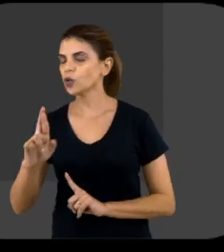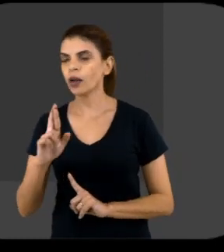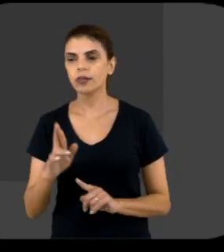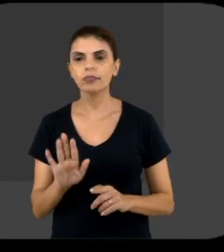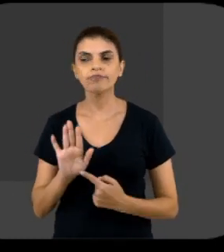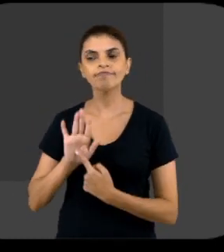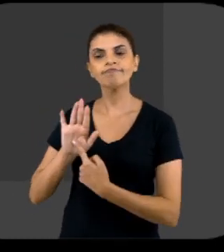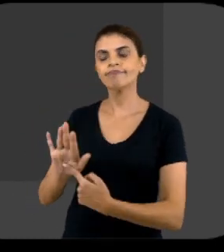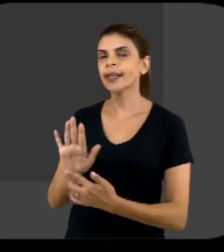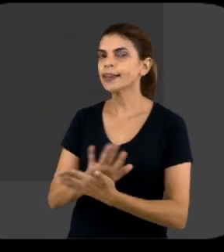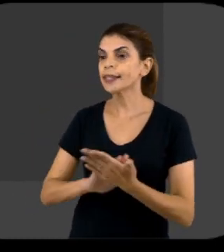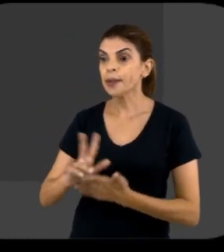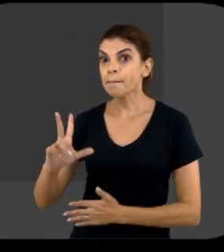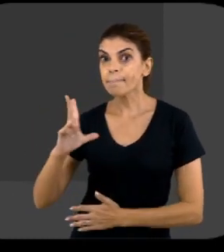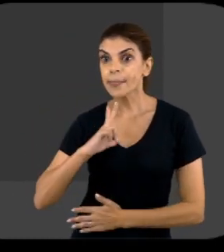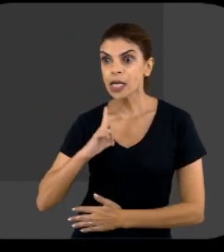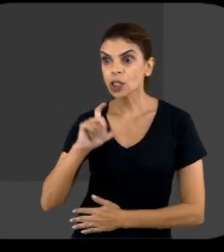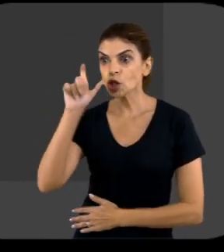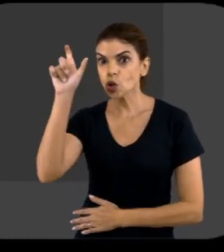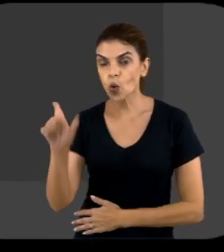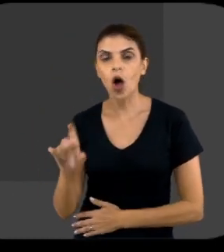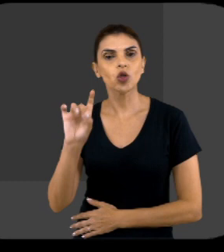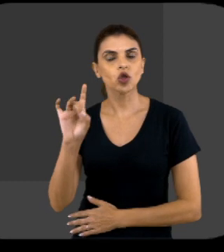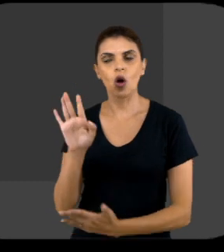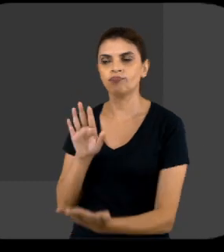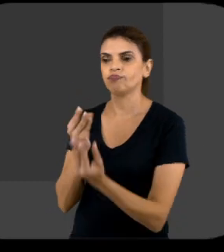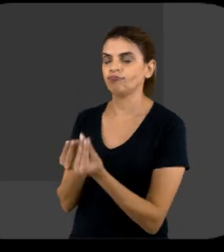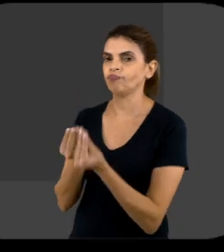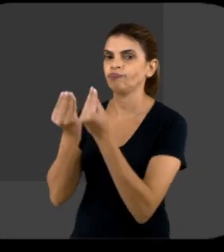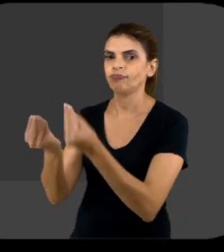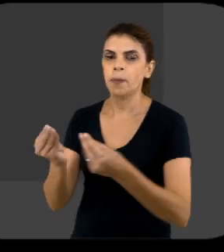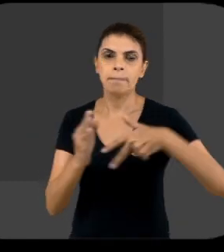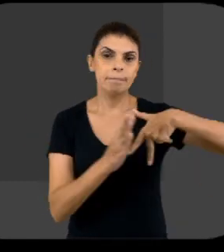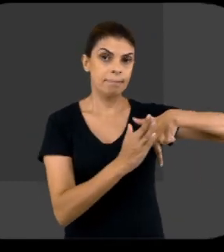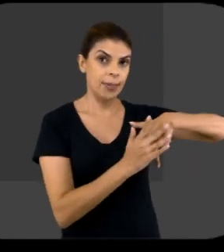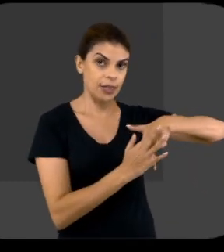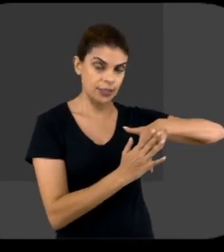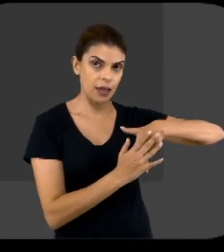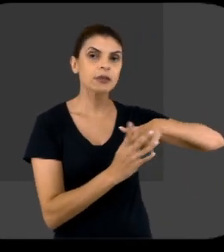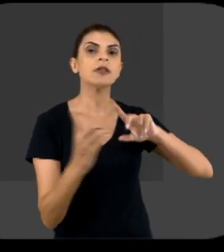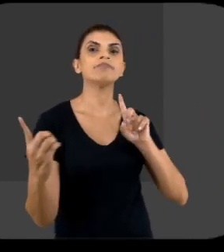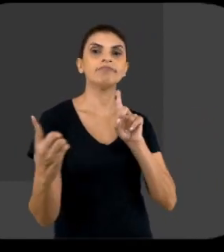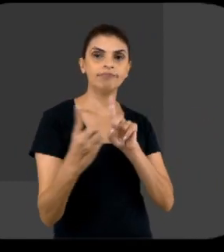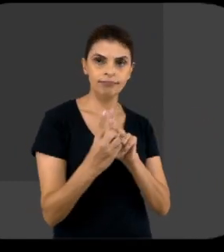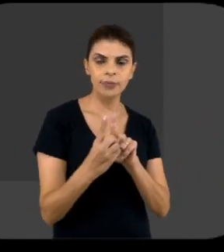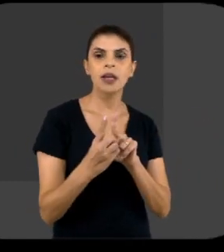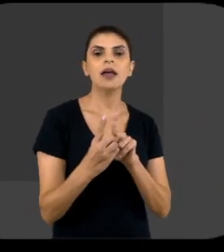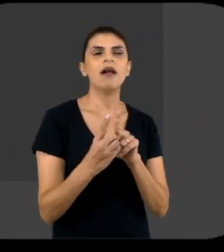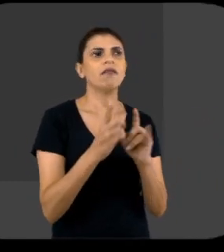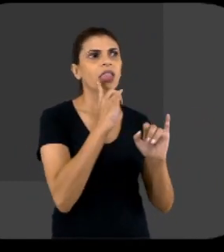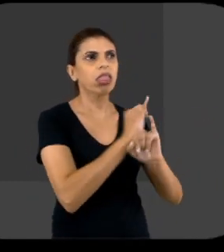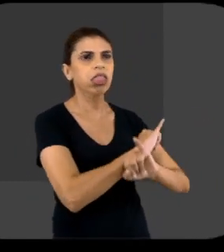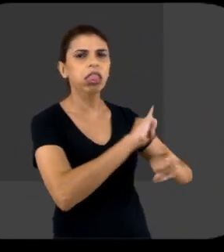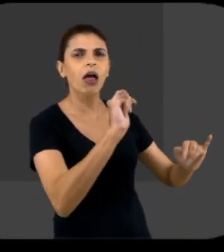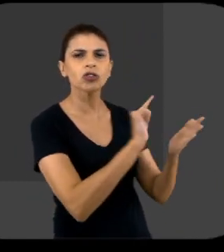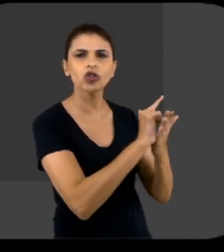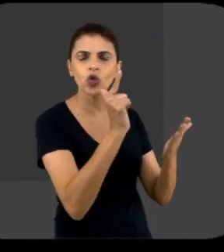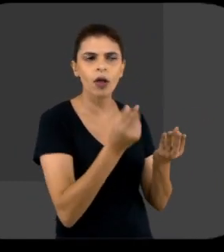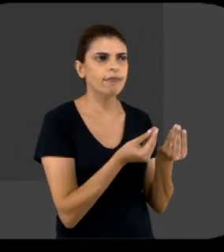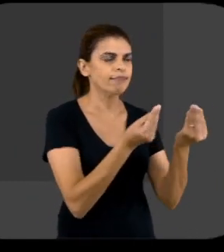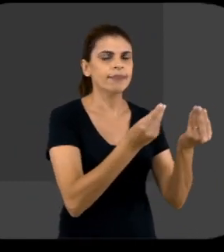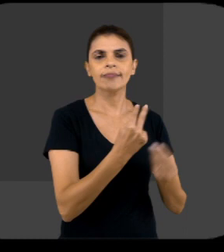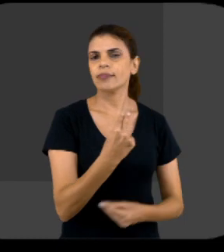resultado pessoal, ou seja, qualquer tipo de resultado do paciente, tanto para a imprensa